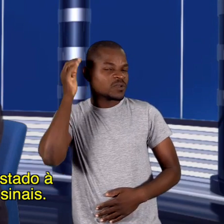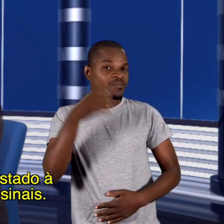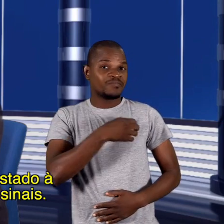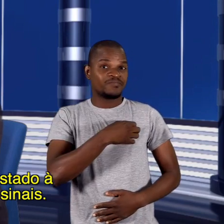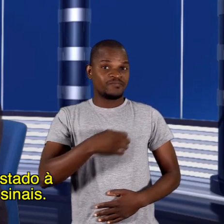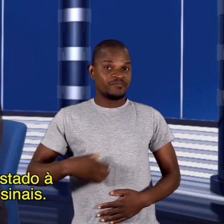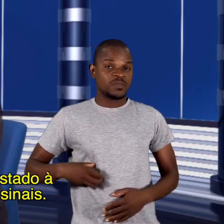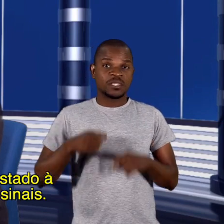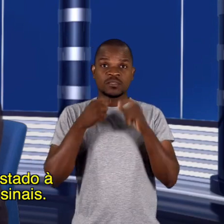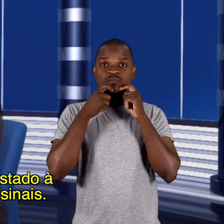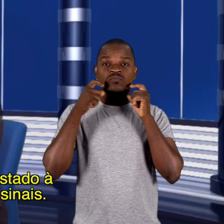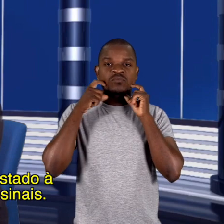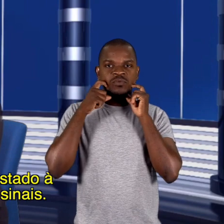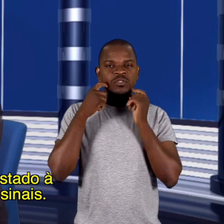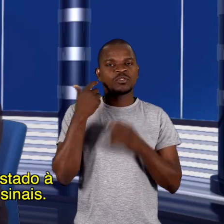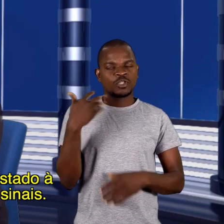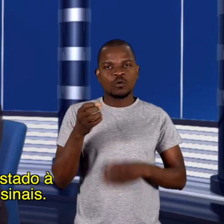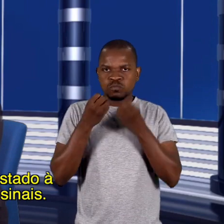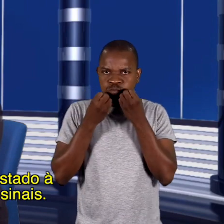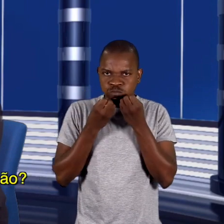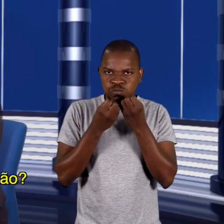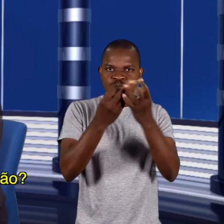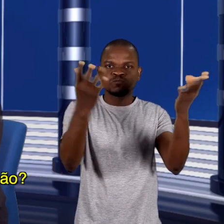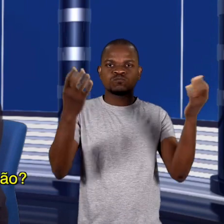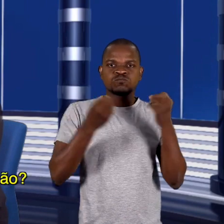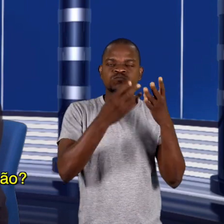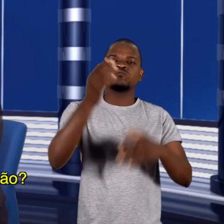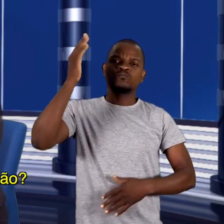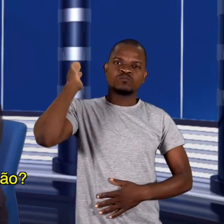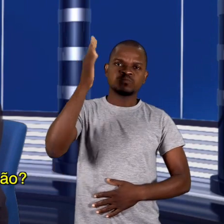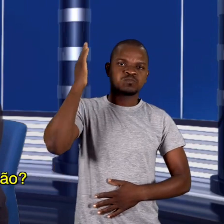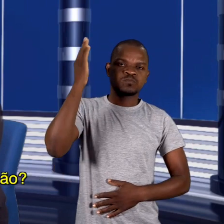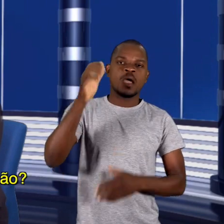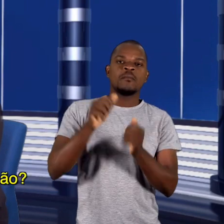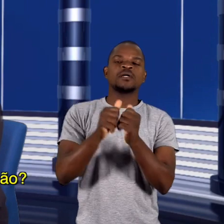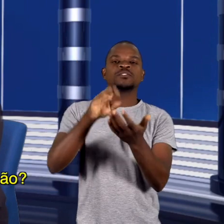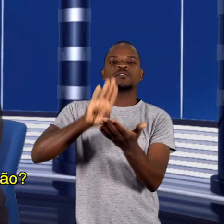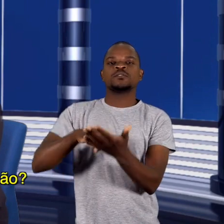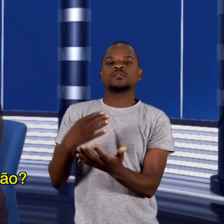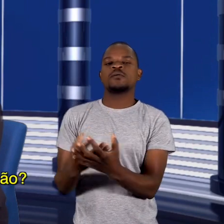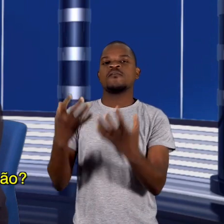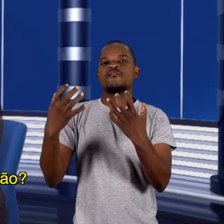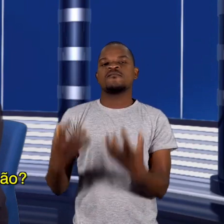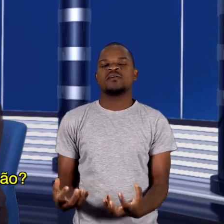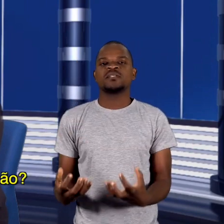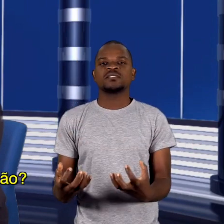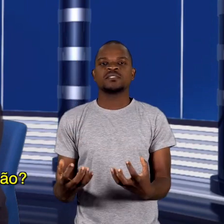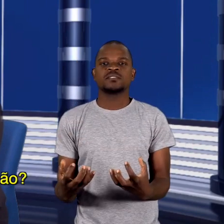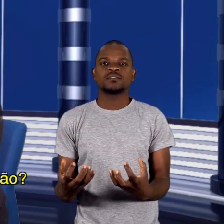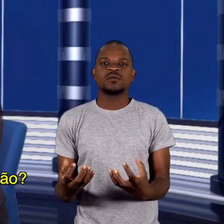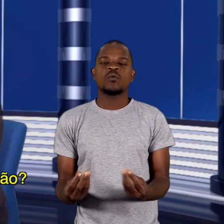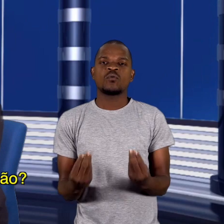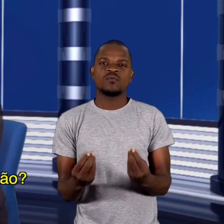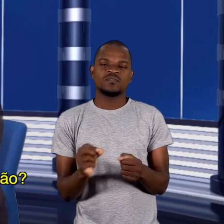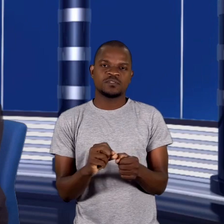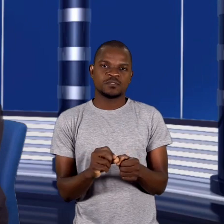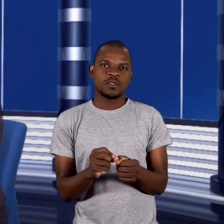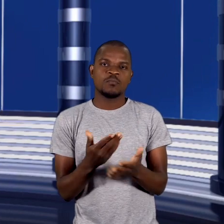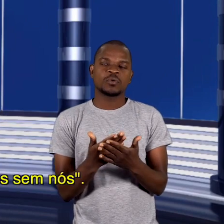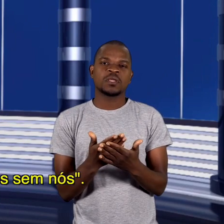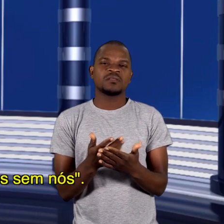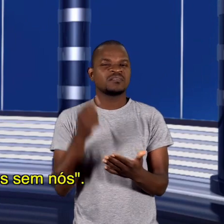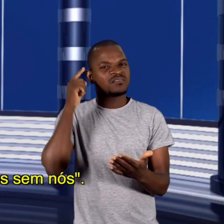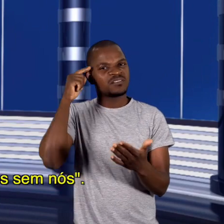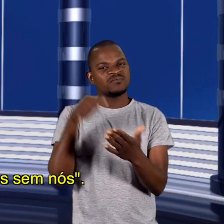nação que não tem intervenção de língua de sinais como é tem uma olhada dessa situação que deixa um dilema das pessoas com deficiência